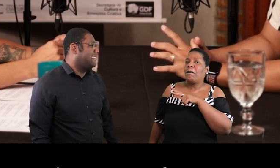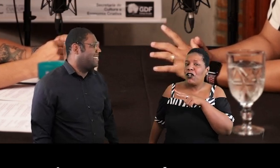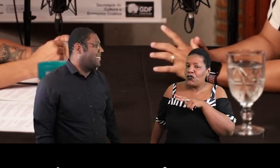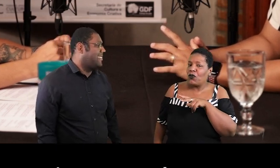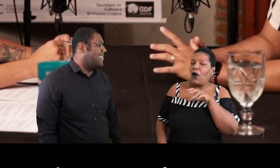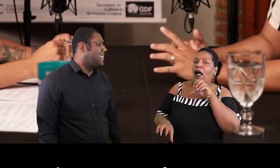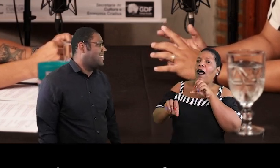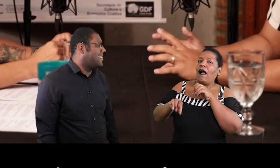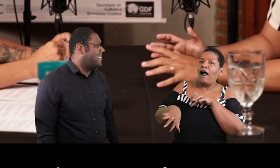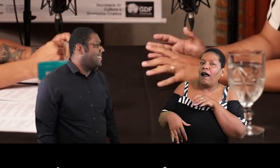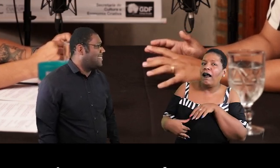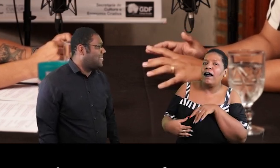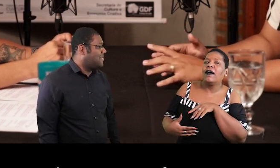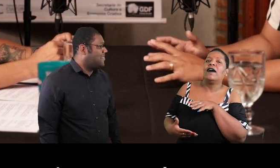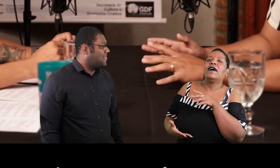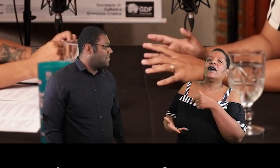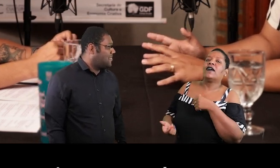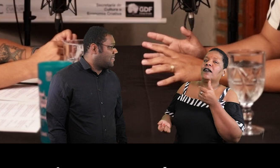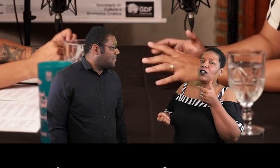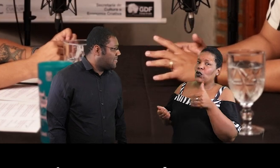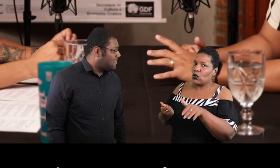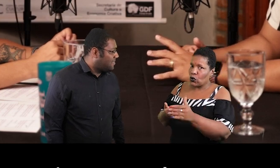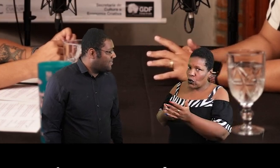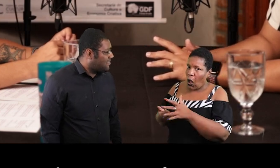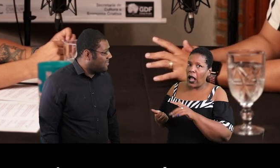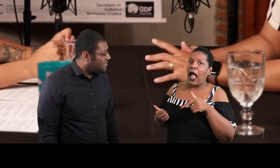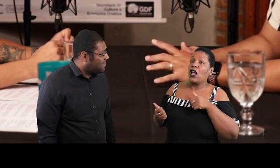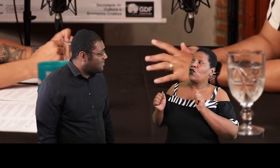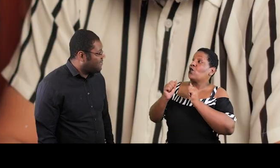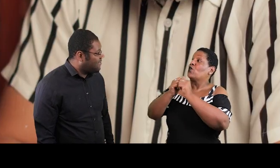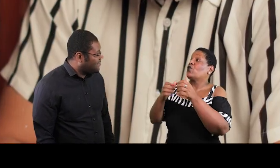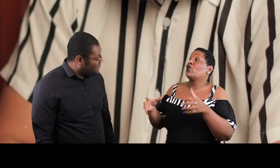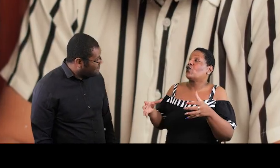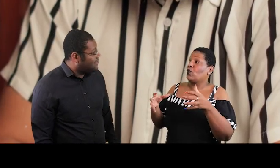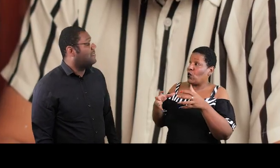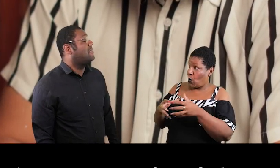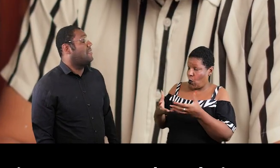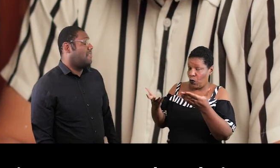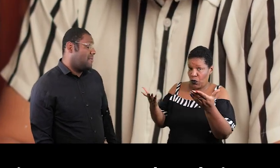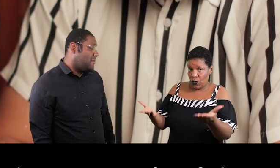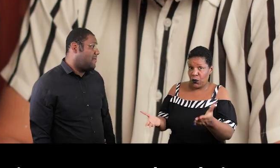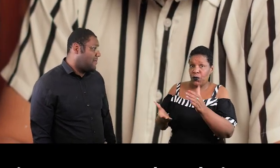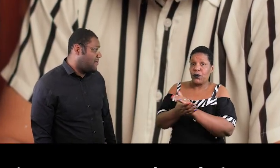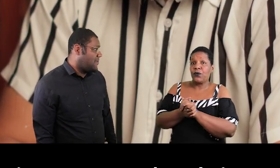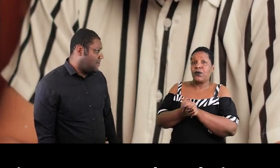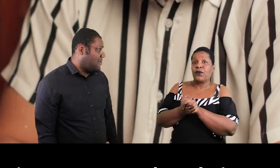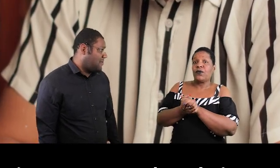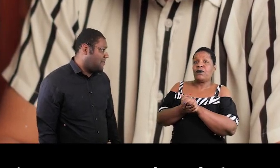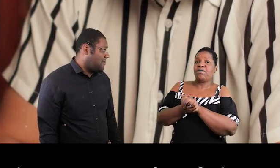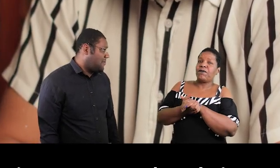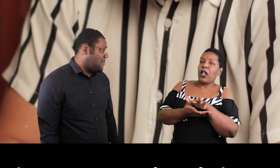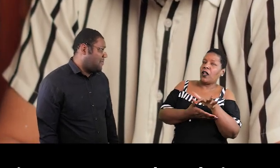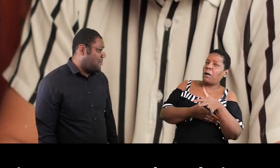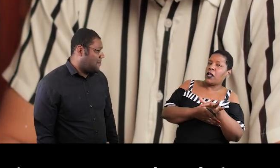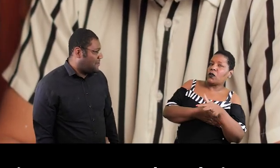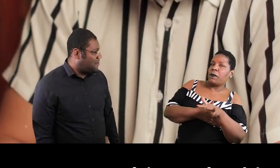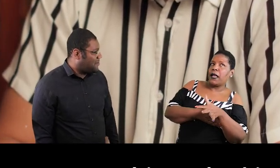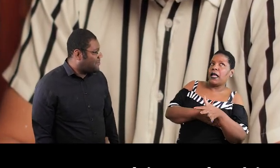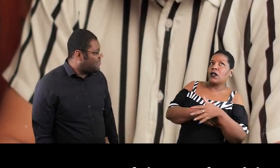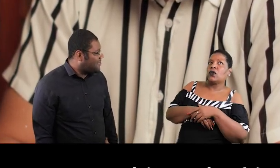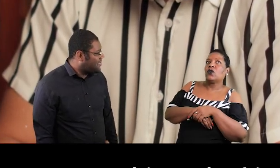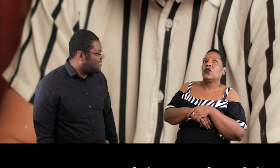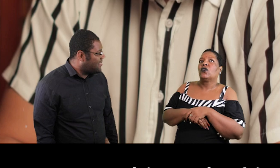comecei a fazer tocar com alguns grupos. E mais ou menos quando eu devia estar,